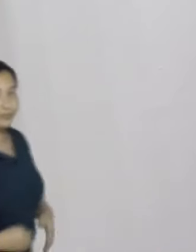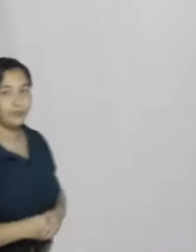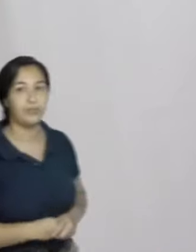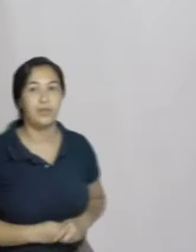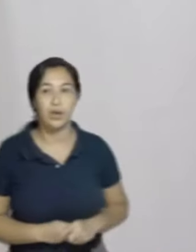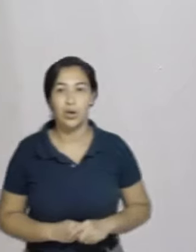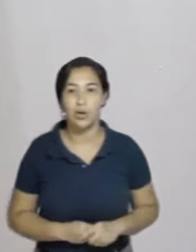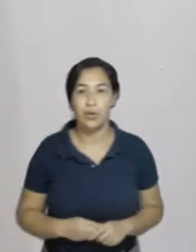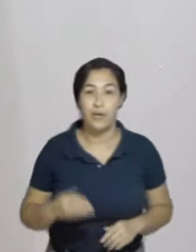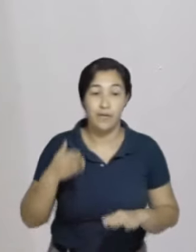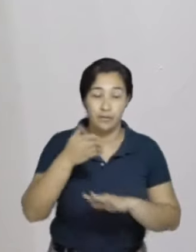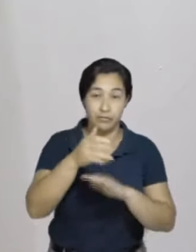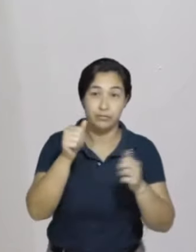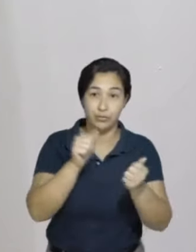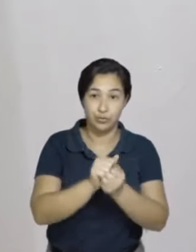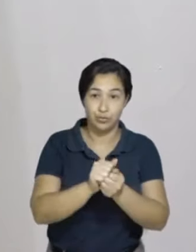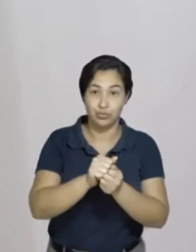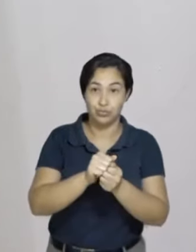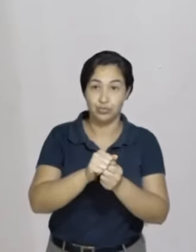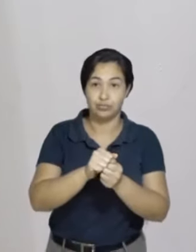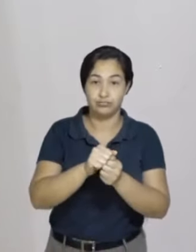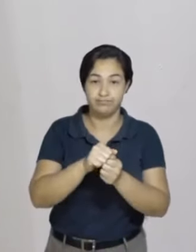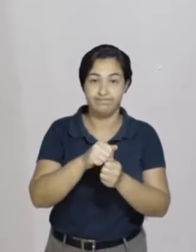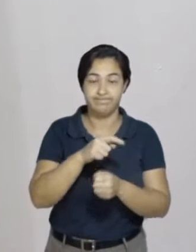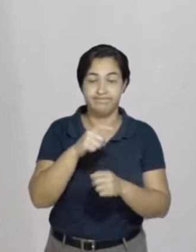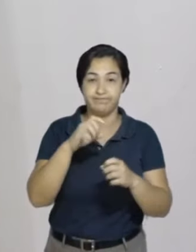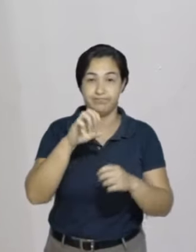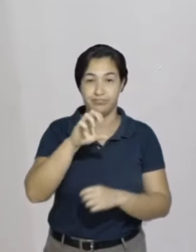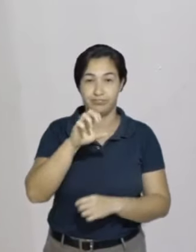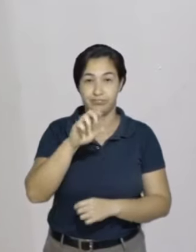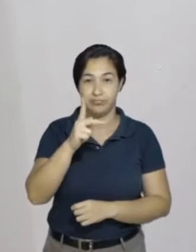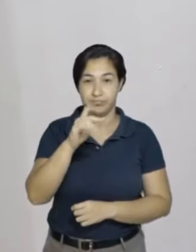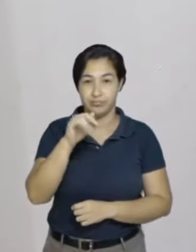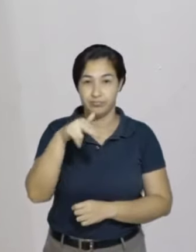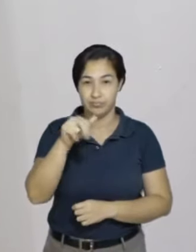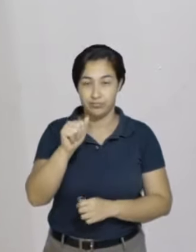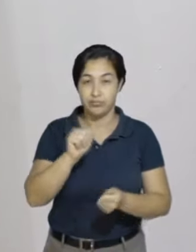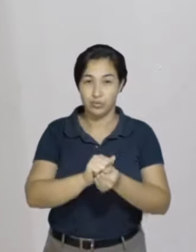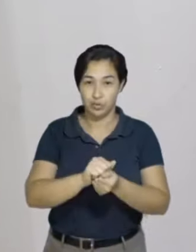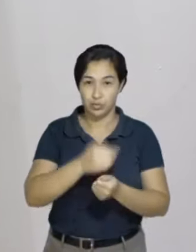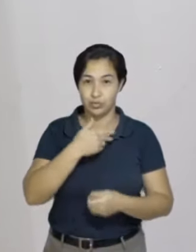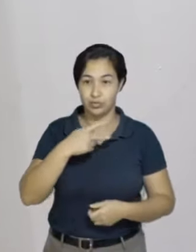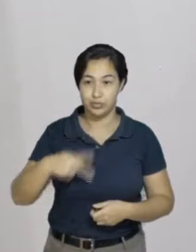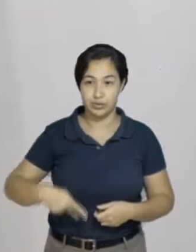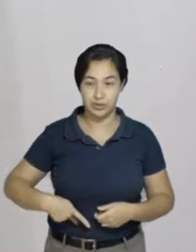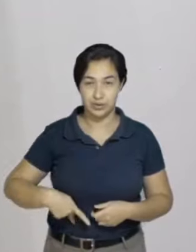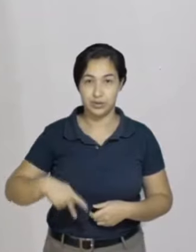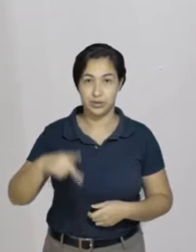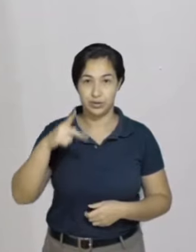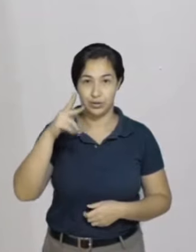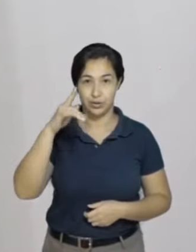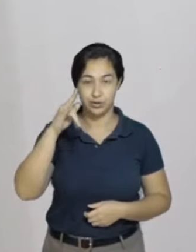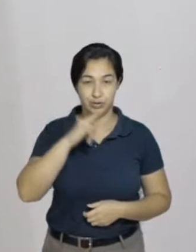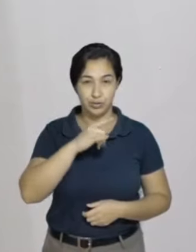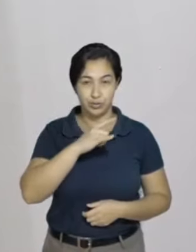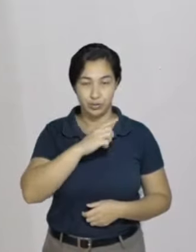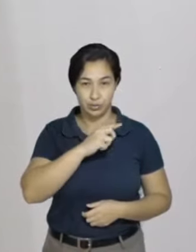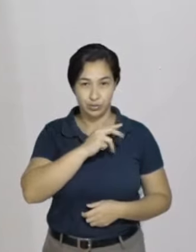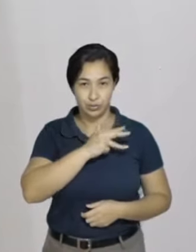a comitiva do Presidente da República tem promovido invasões pelo Brasil inclusive em áreas produtivas